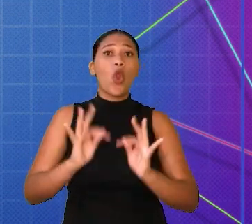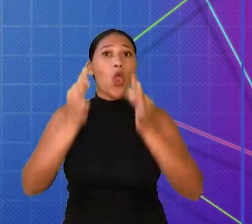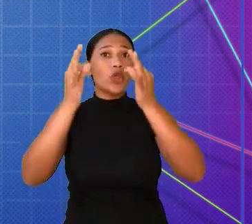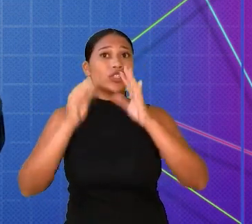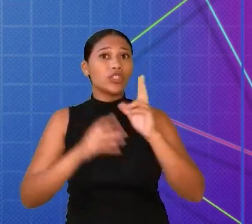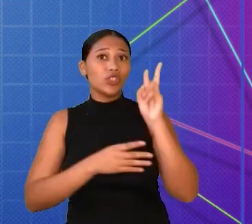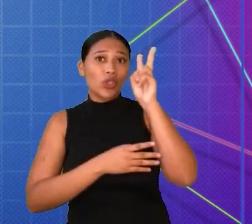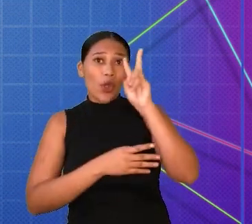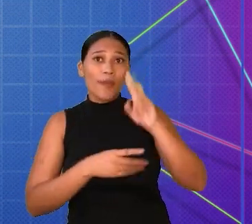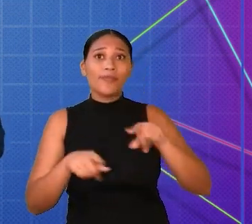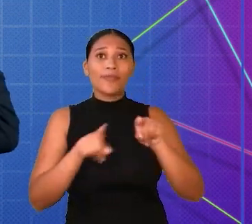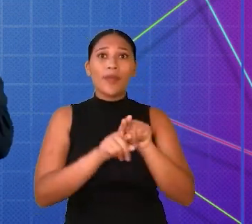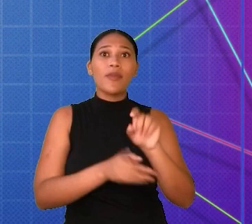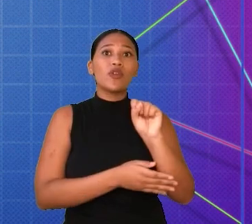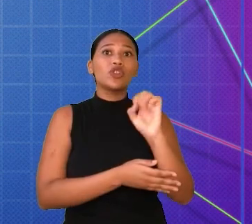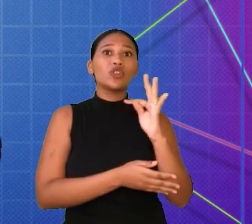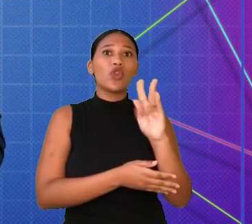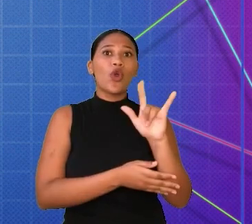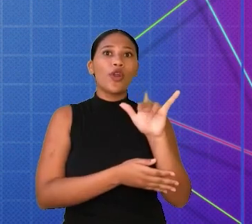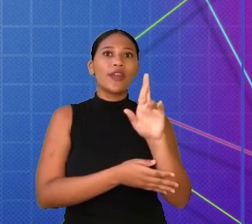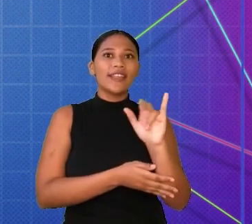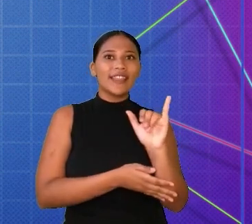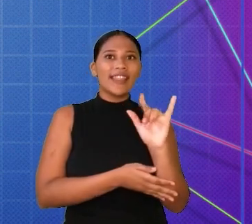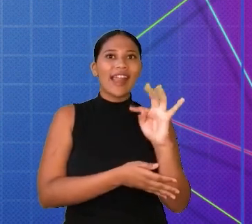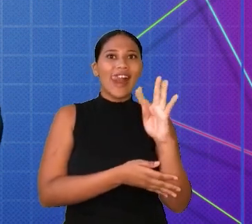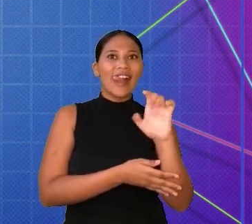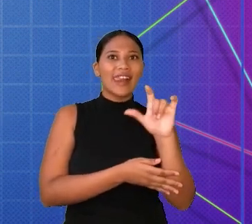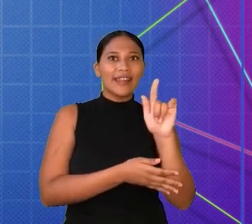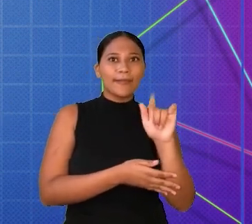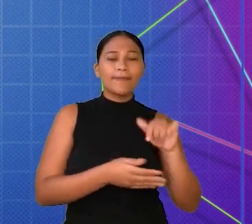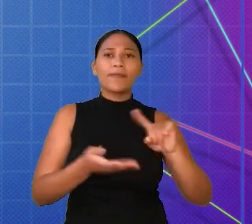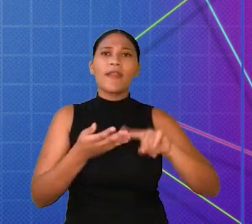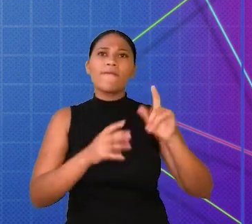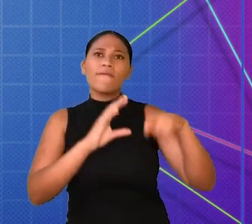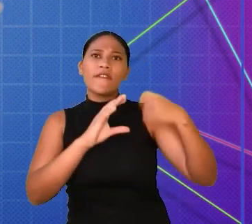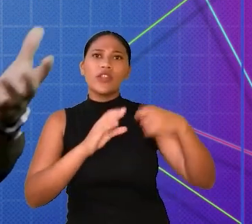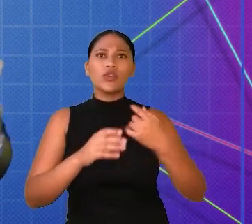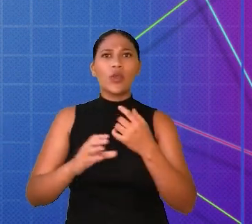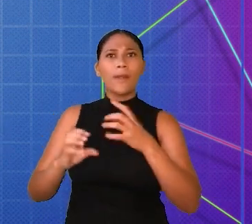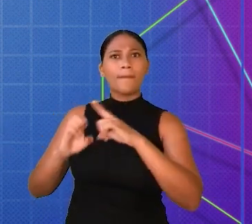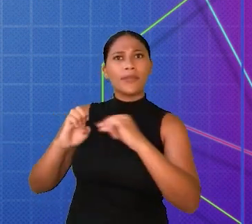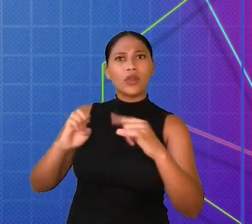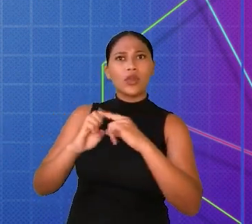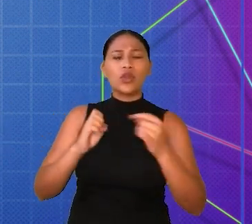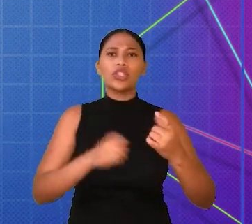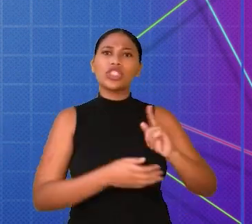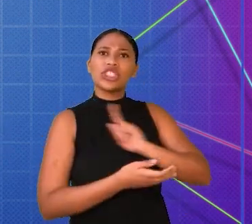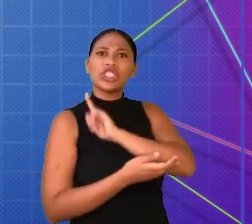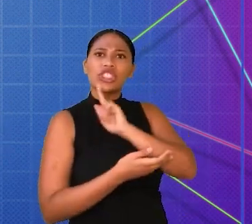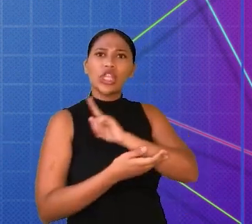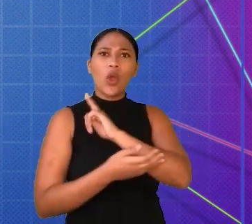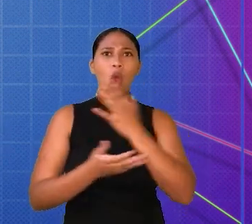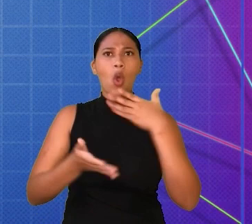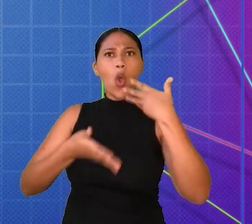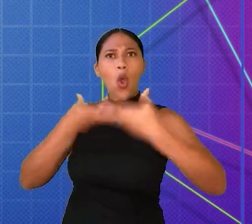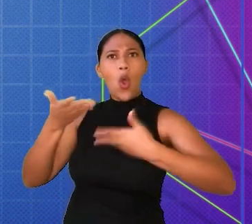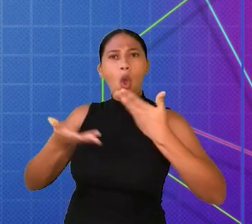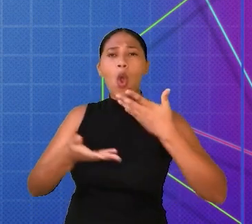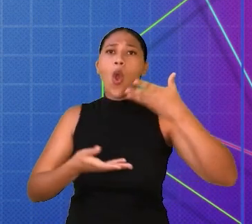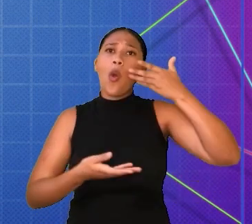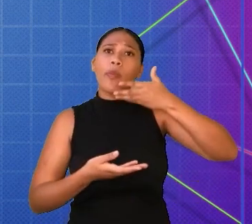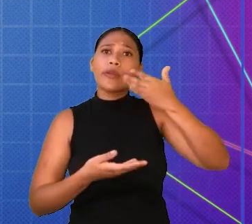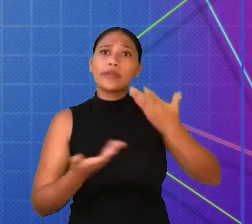sobre a história da tecnologia, entender um pouco mais sobre o storytelling, produção de áudio, vídeo, empreendedorismo, gestão de